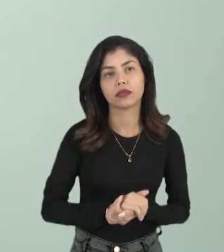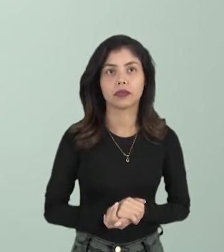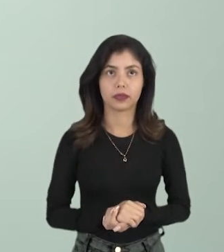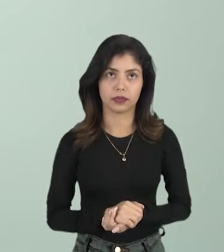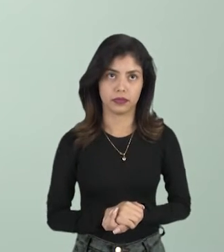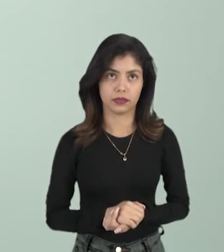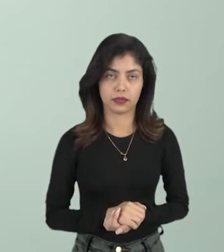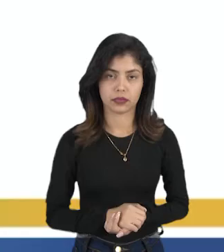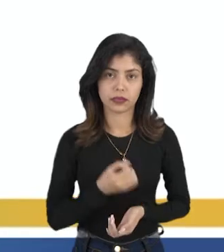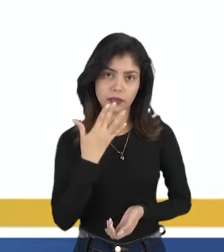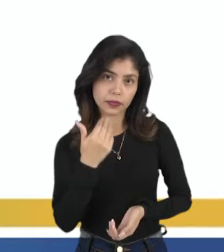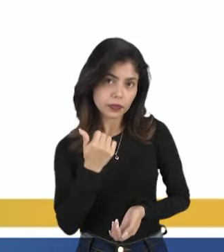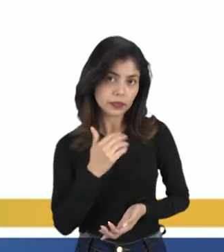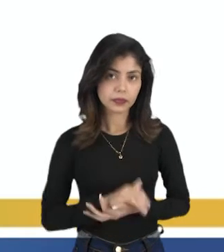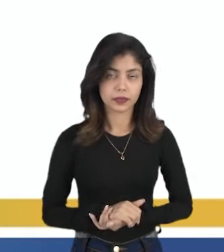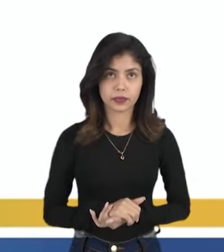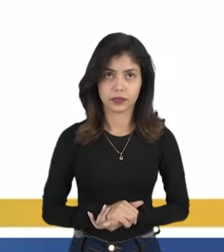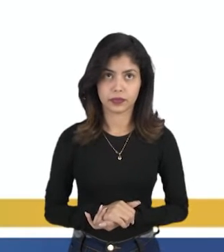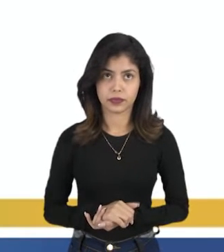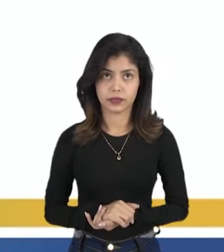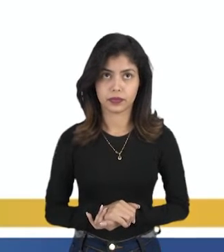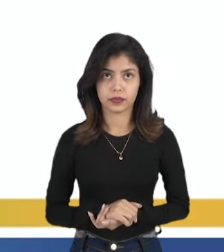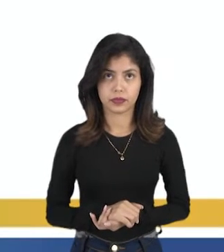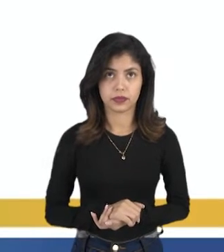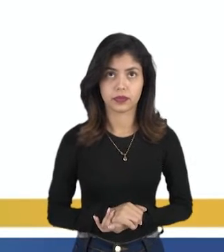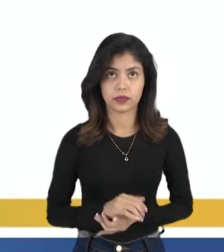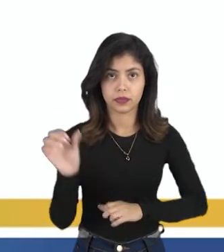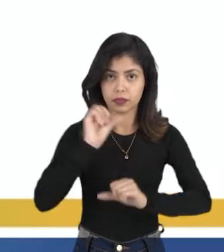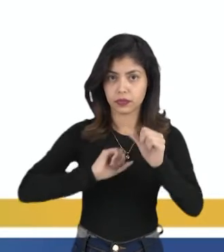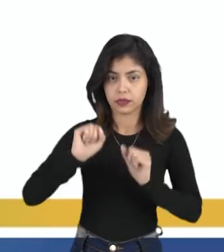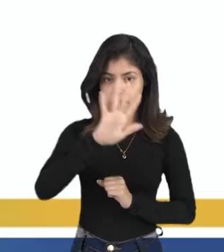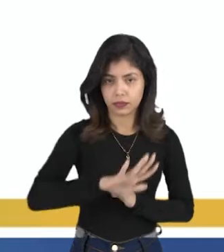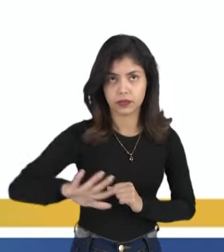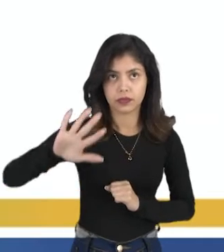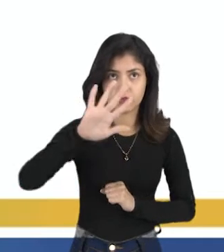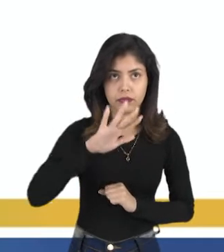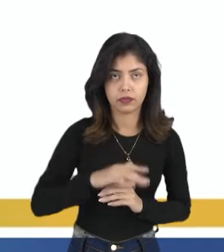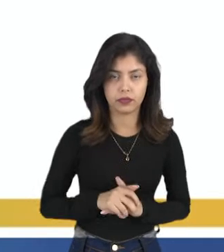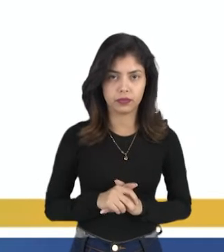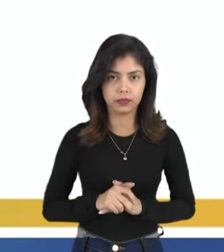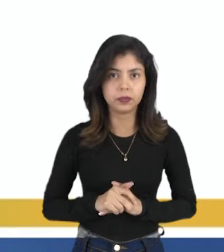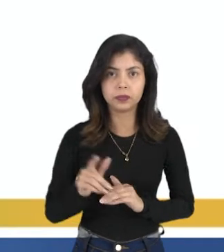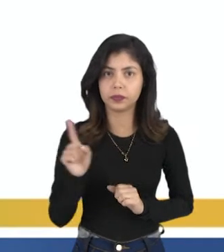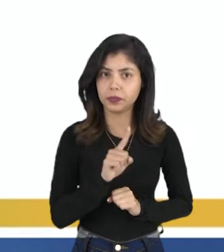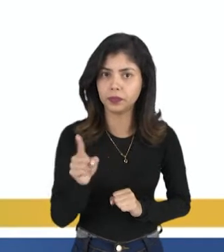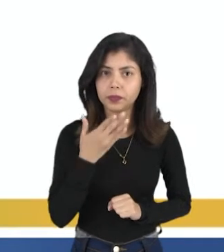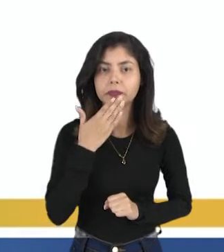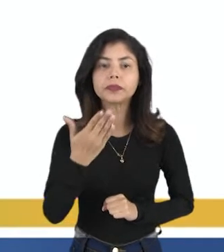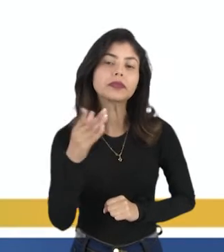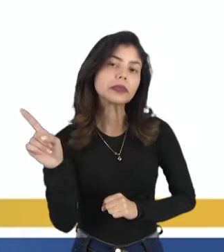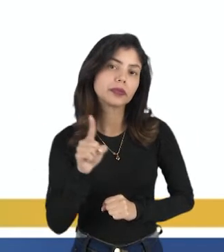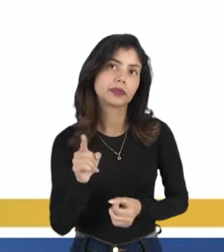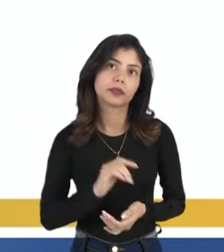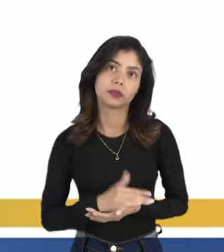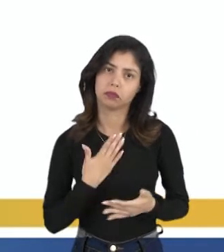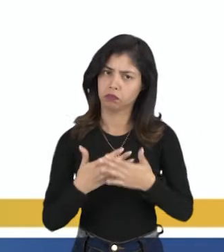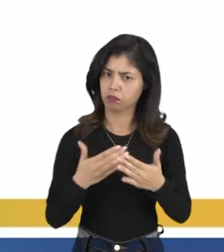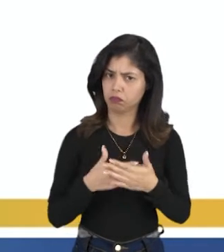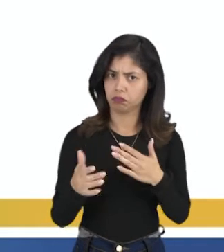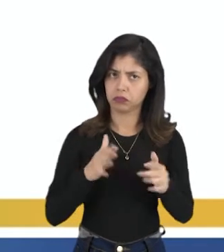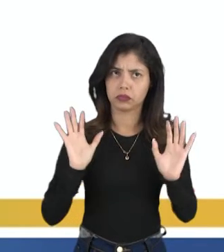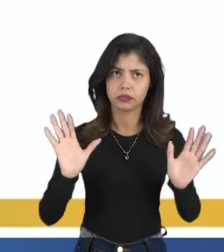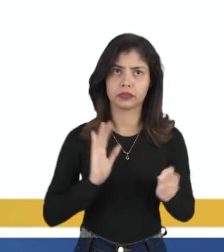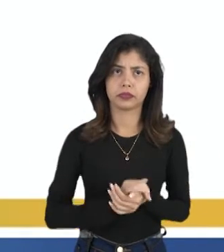nacionalismo, tá? Ofereçam contrapartida à nação. Não, ele não está pedindo para que ofereçam nenhum tipo